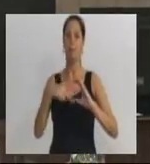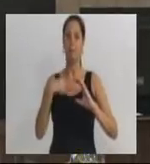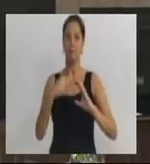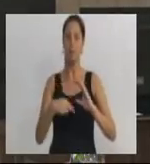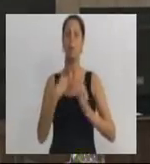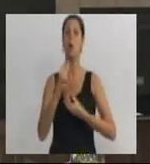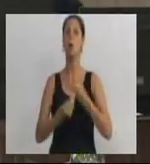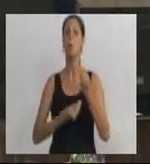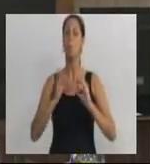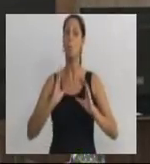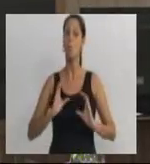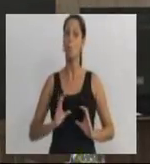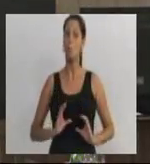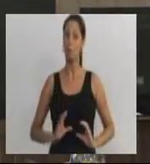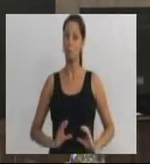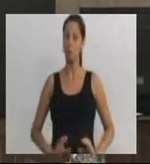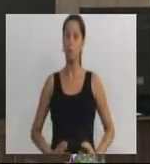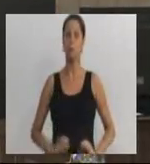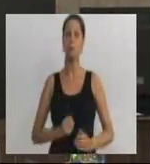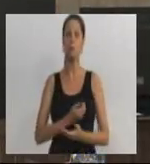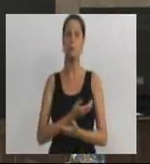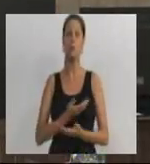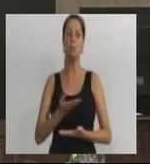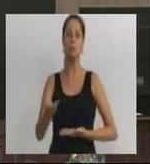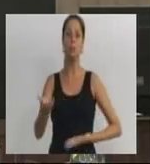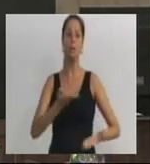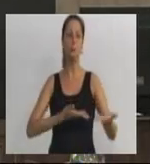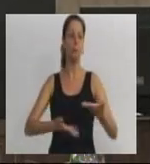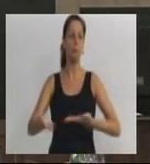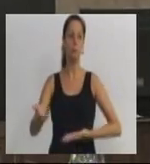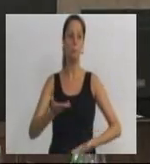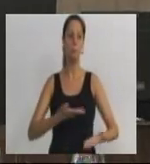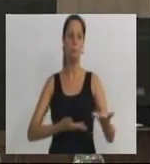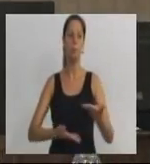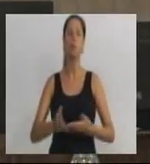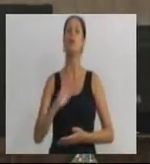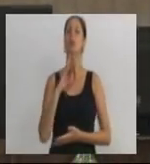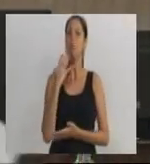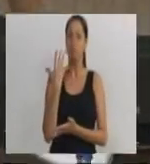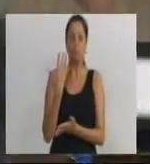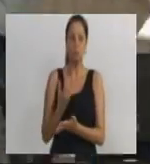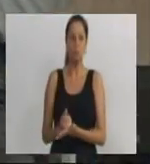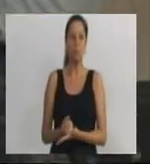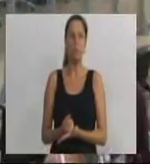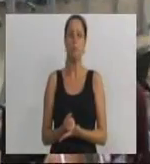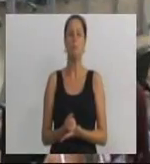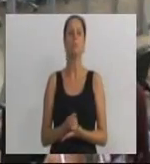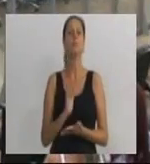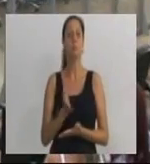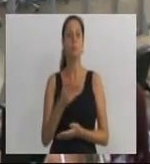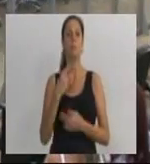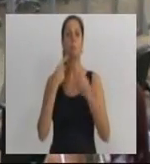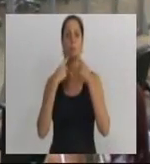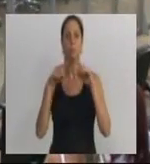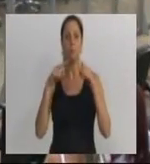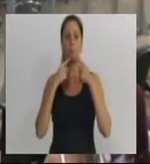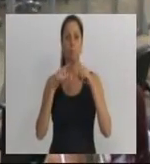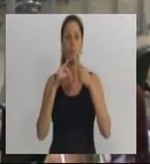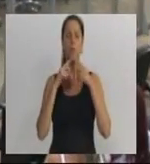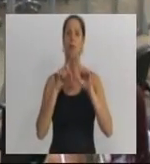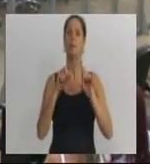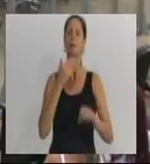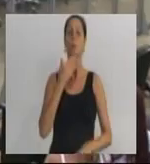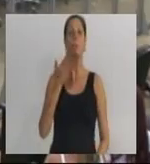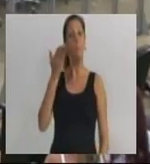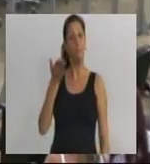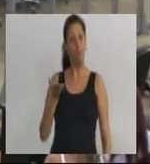nessa casa. Está expresso. Vereador Jefferson Forest, registro sua reclamação. Solicito a Vossa